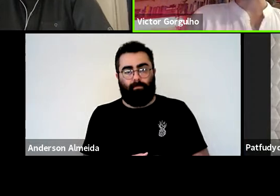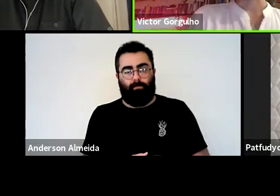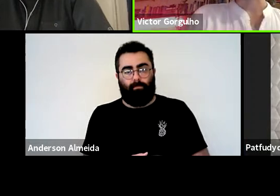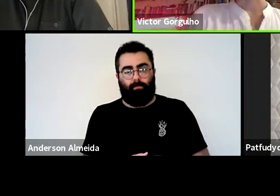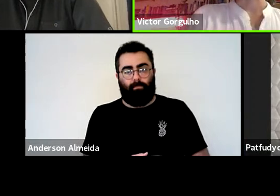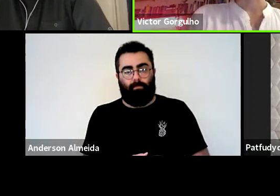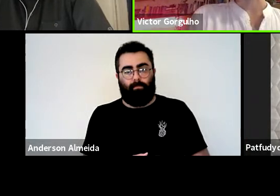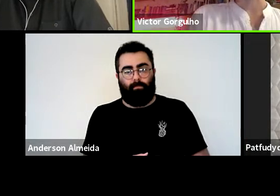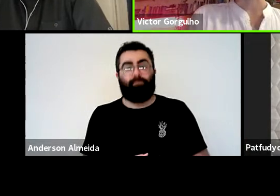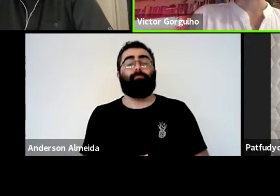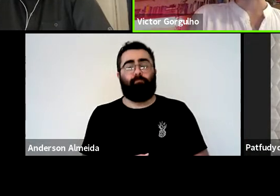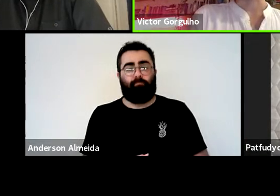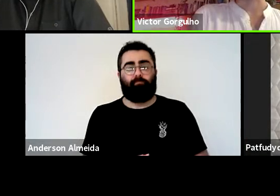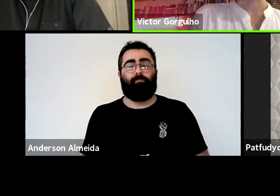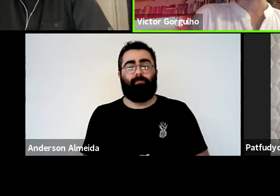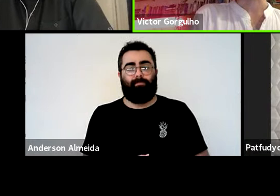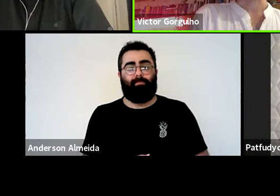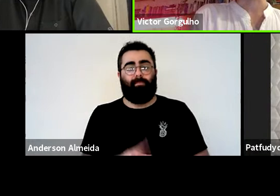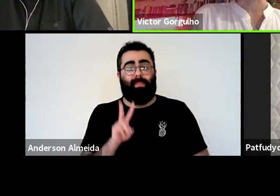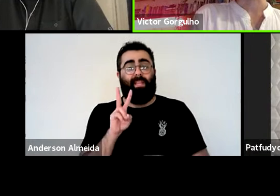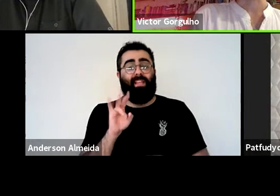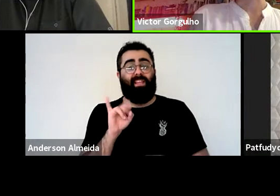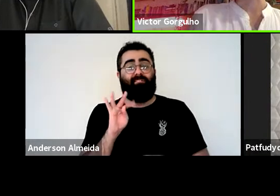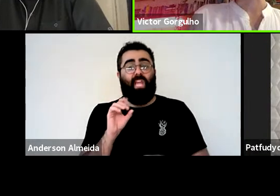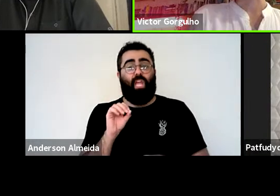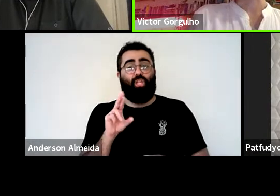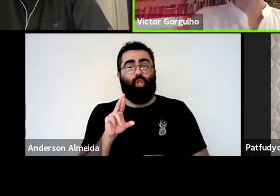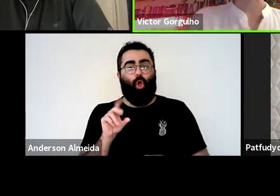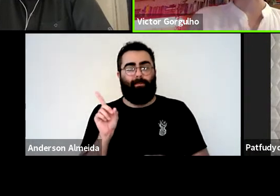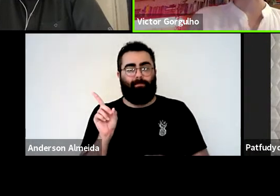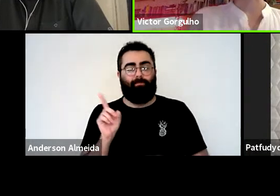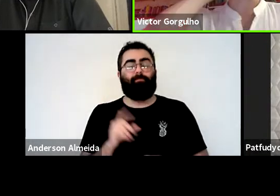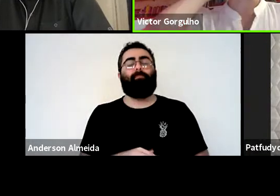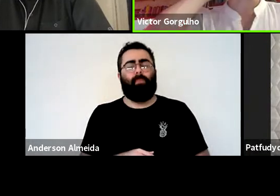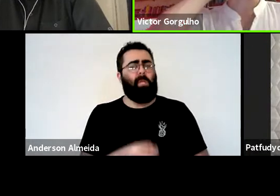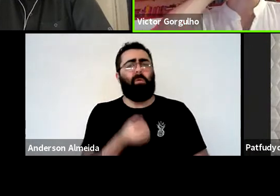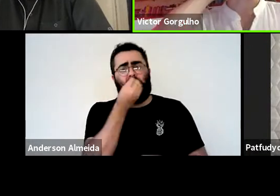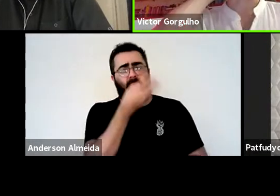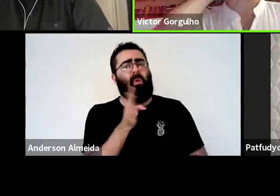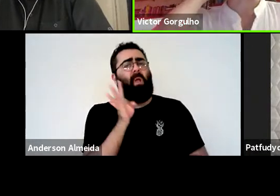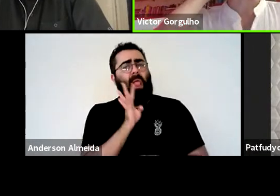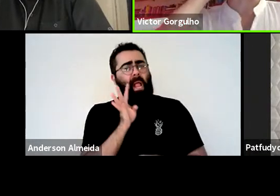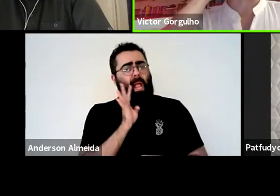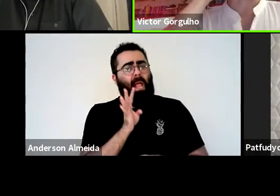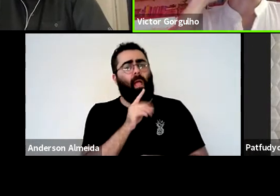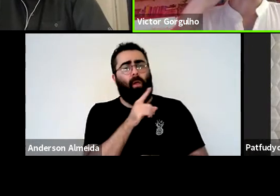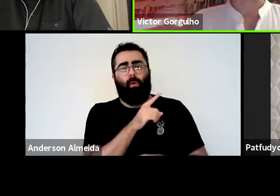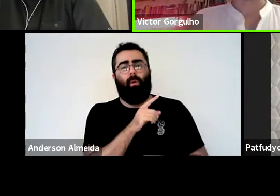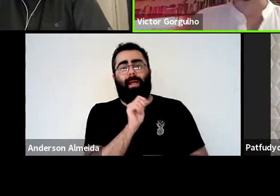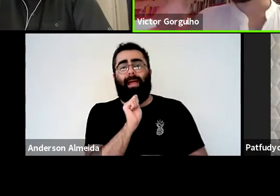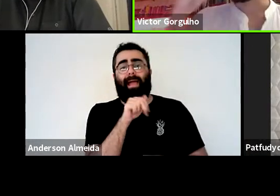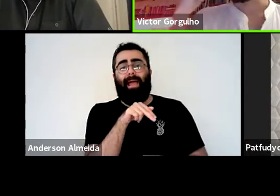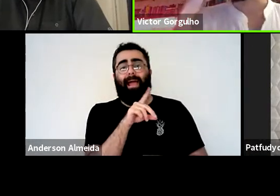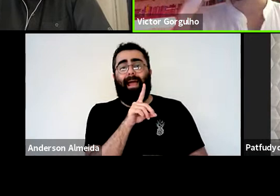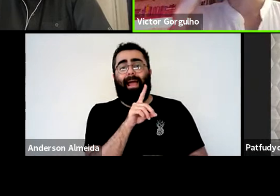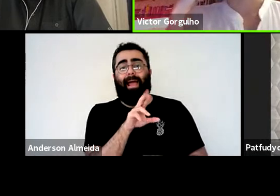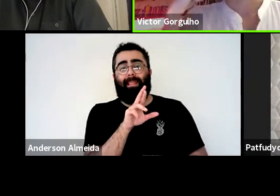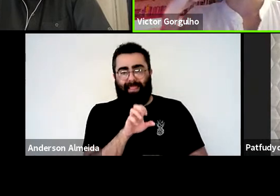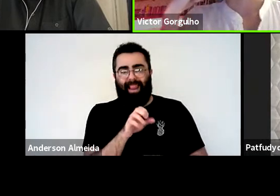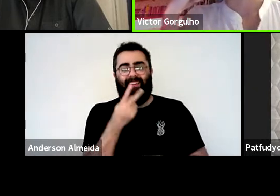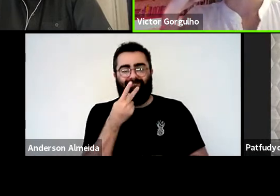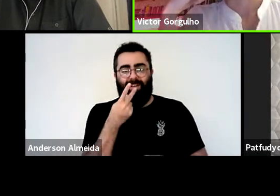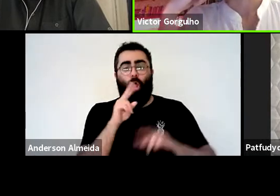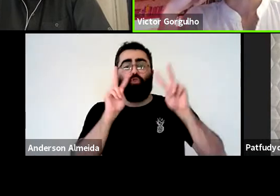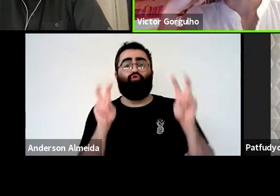É muito bom, muito boas essas conexões entre. Foi legal o André ter trazido o repertório, porque eu fui anotando aqui um monte